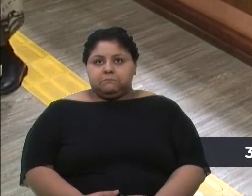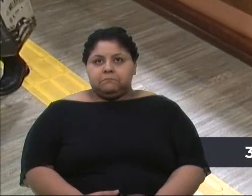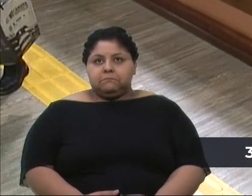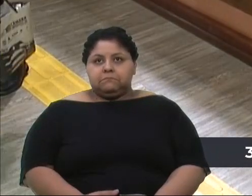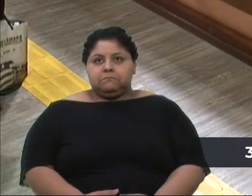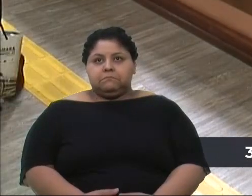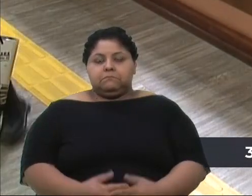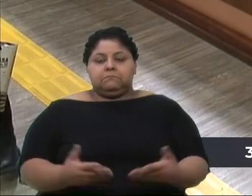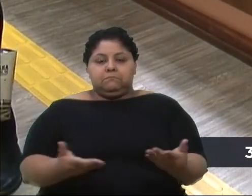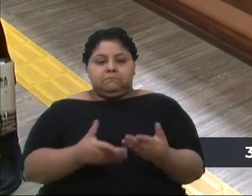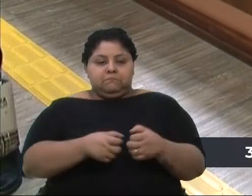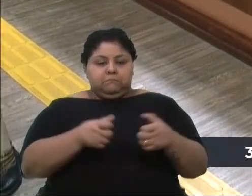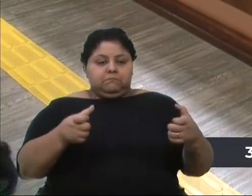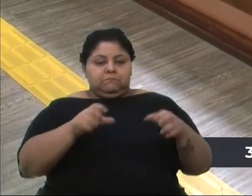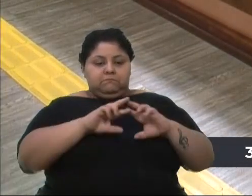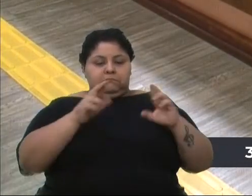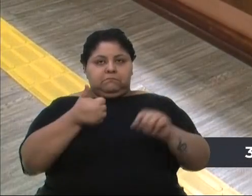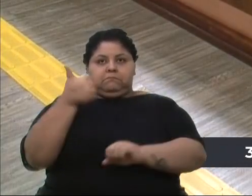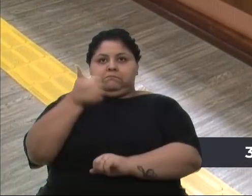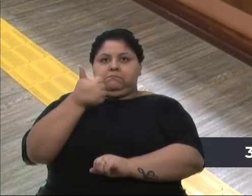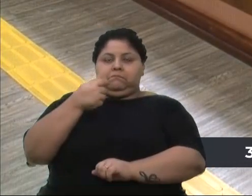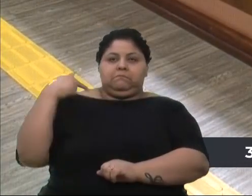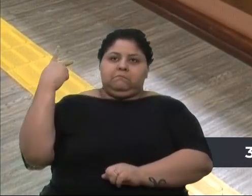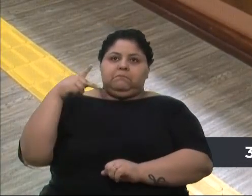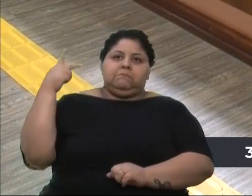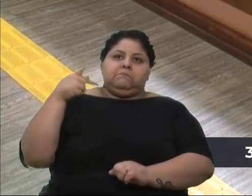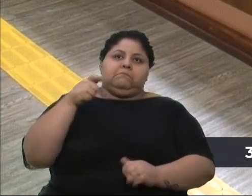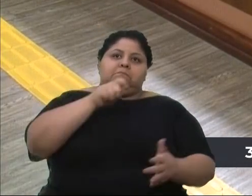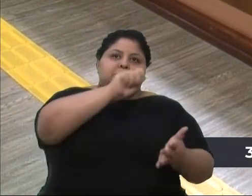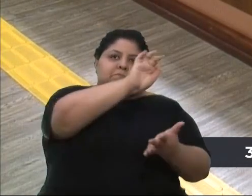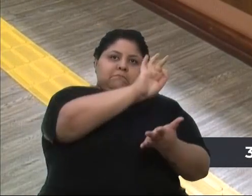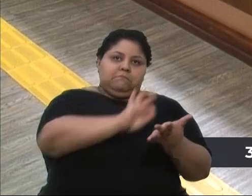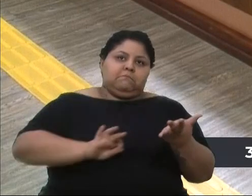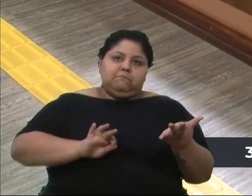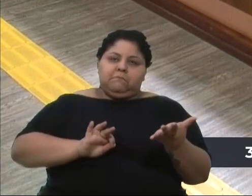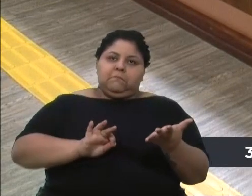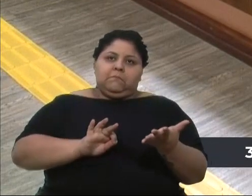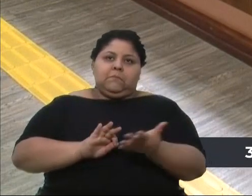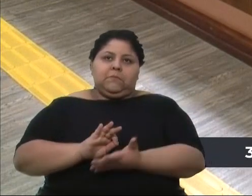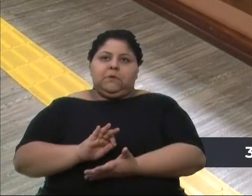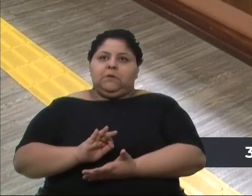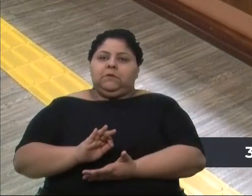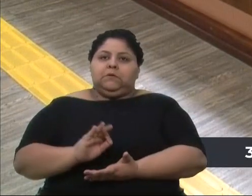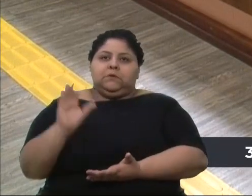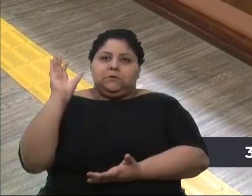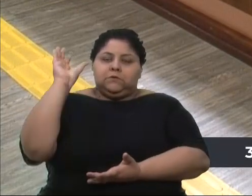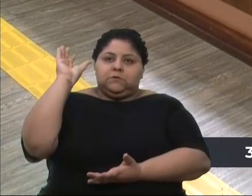Passemos ao grande expediente. Primeiro vereador inscrito, Cadore.